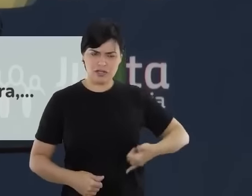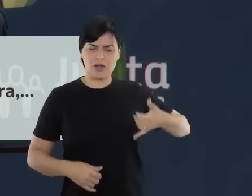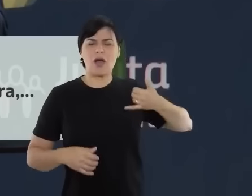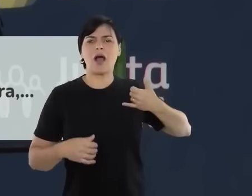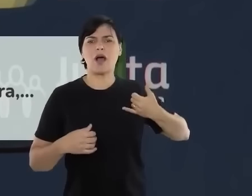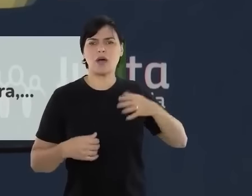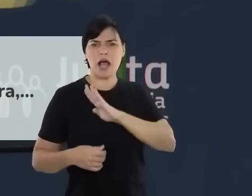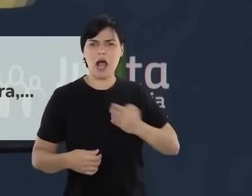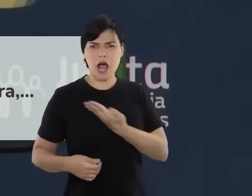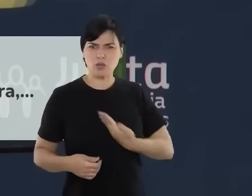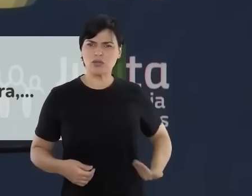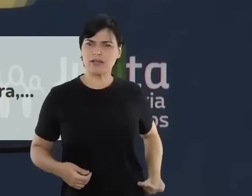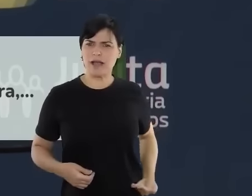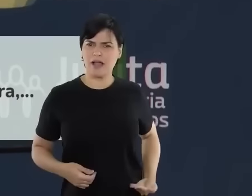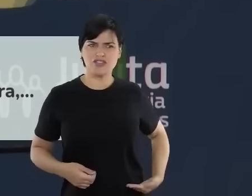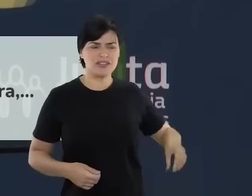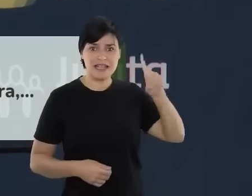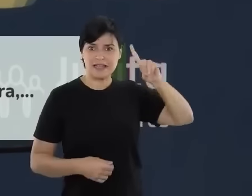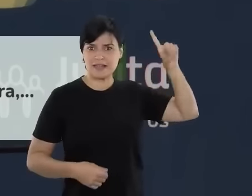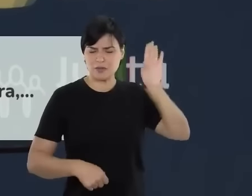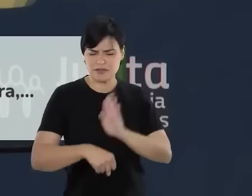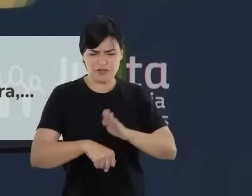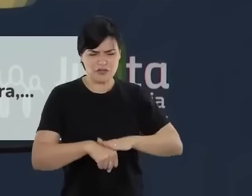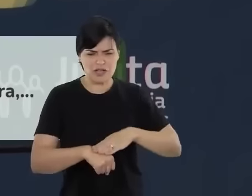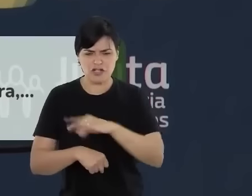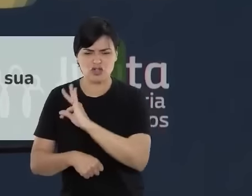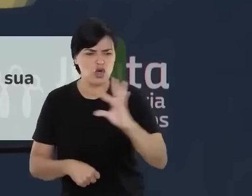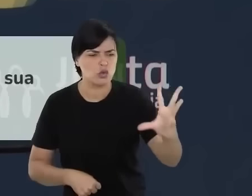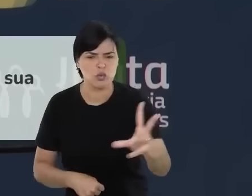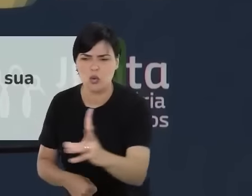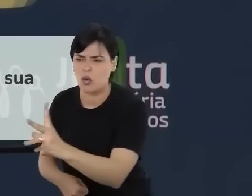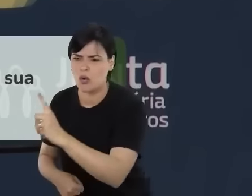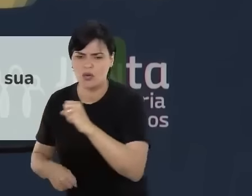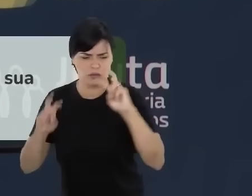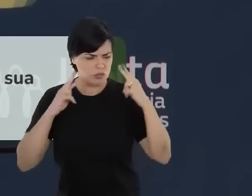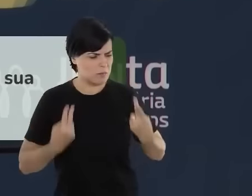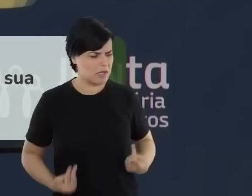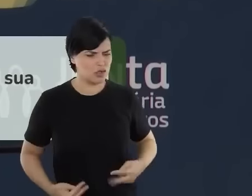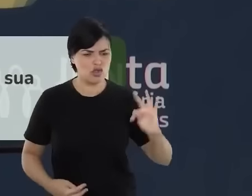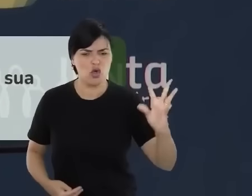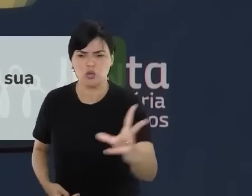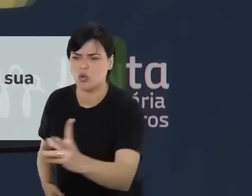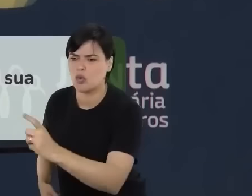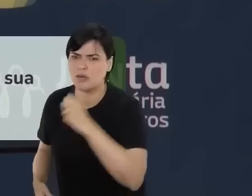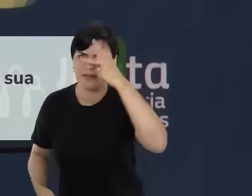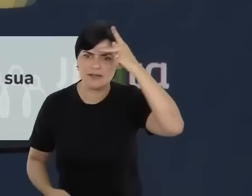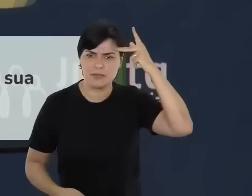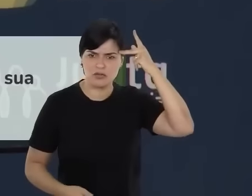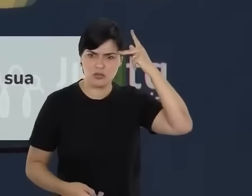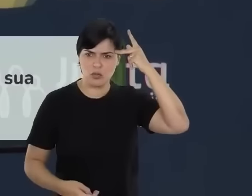mais de um só fez toda a raça humana Para habitar sobre toda a face da terra havendo fixado os tempos